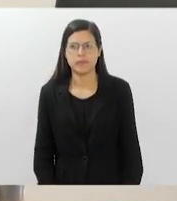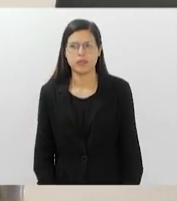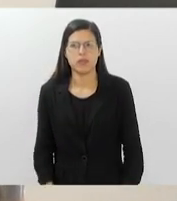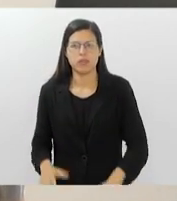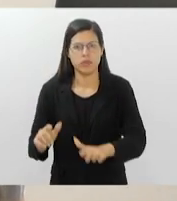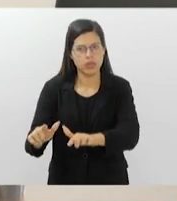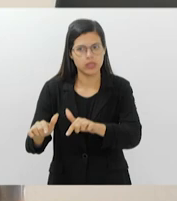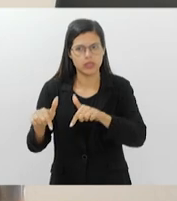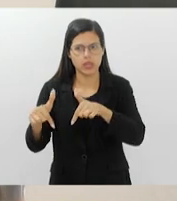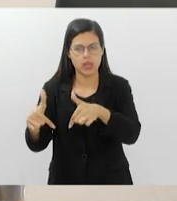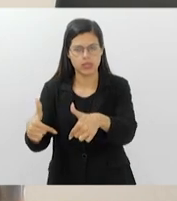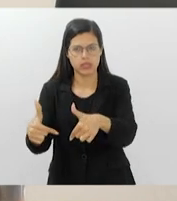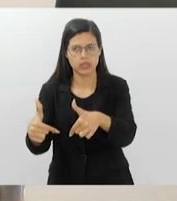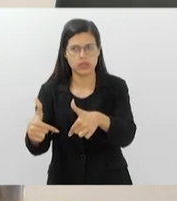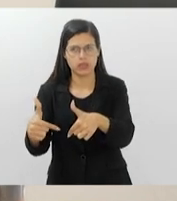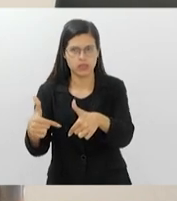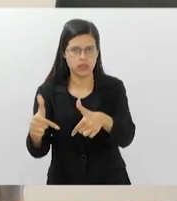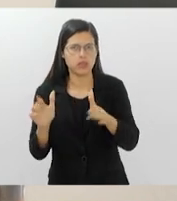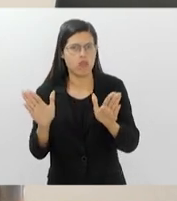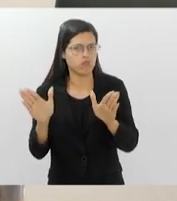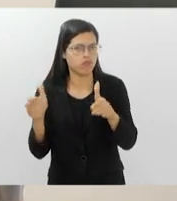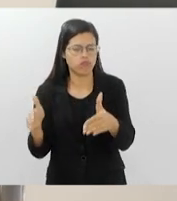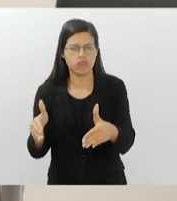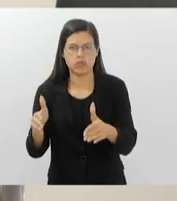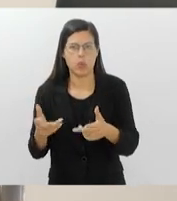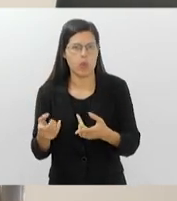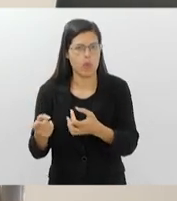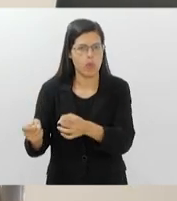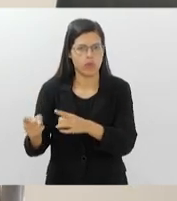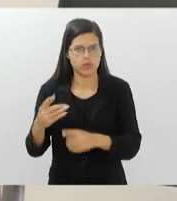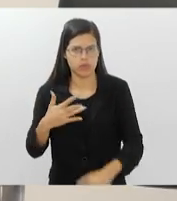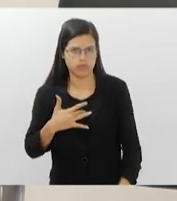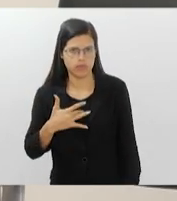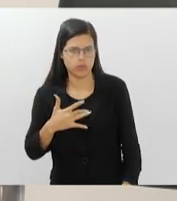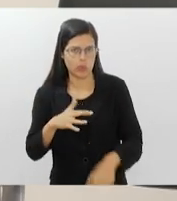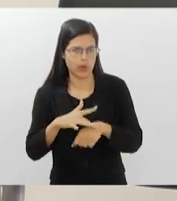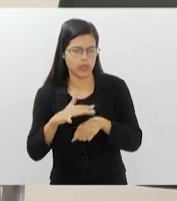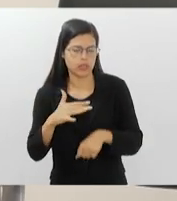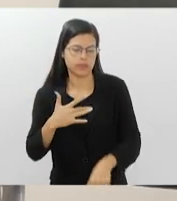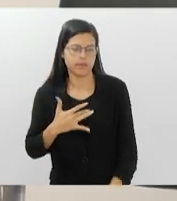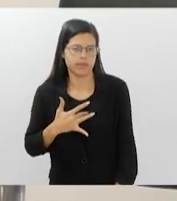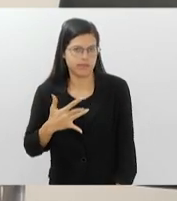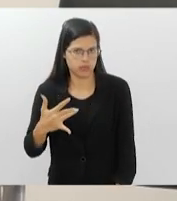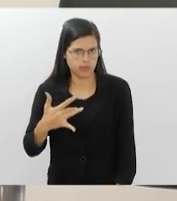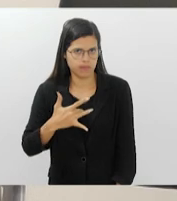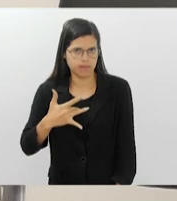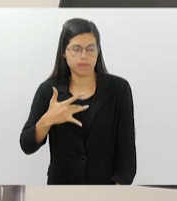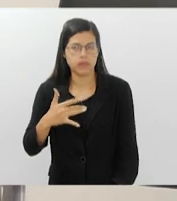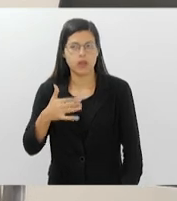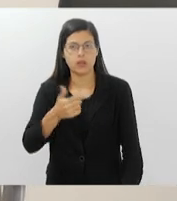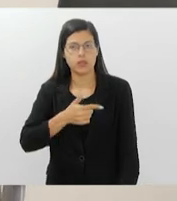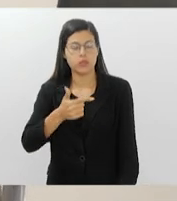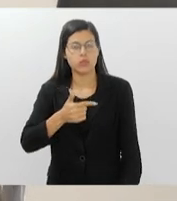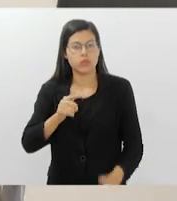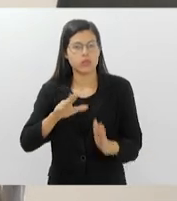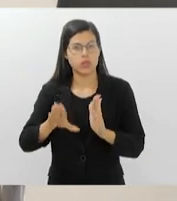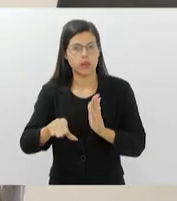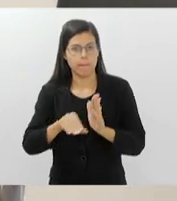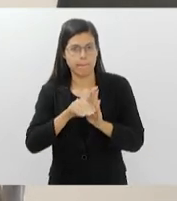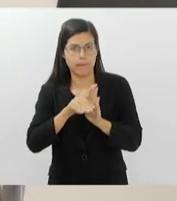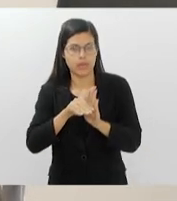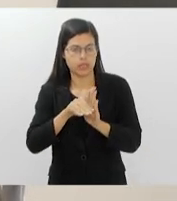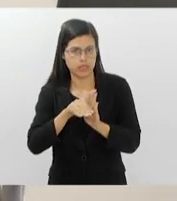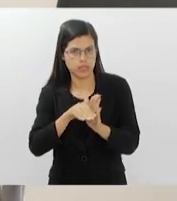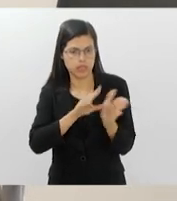ação específica do combate de tuberculose a segundo é a emenda impositiva do